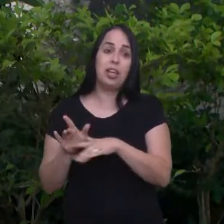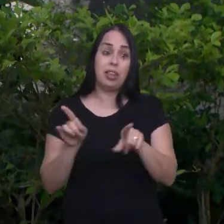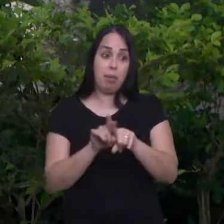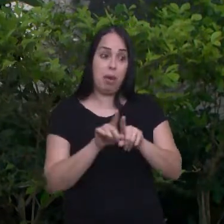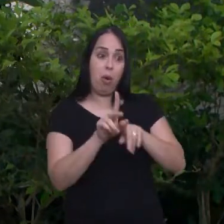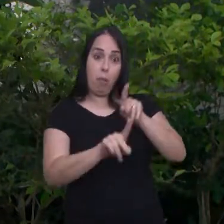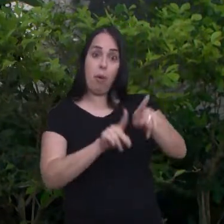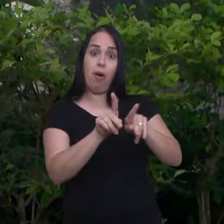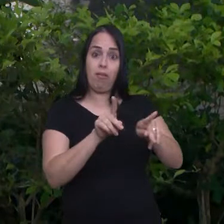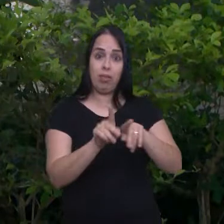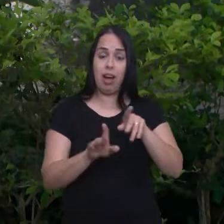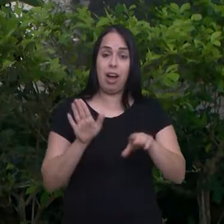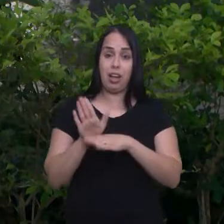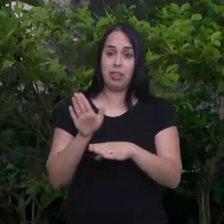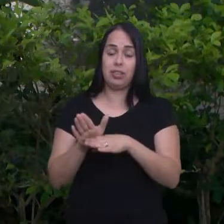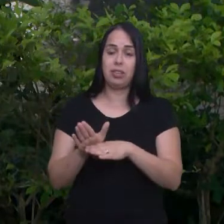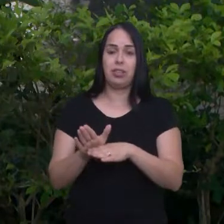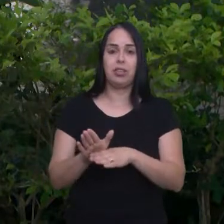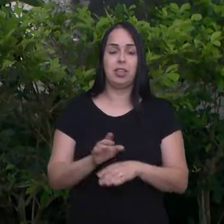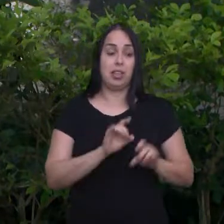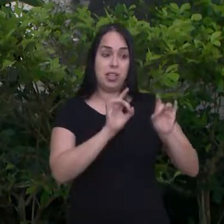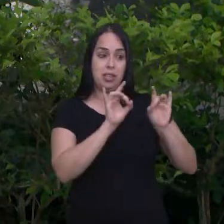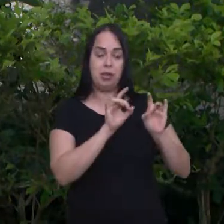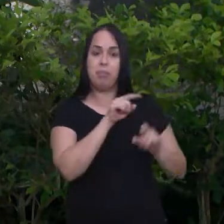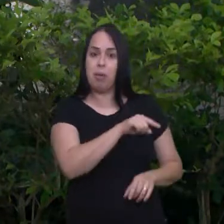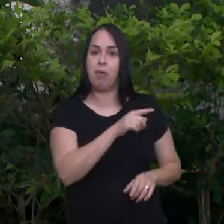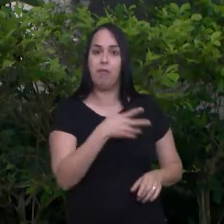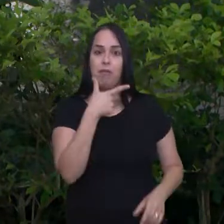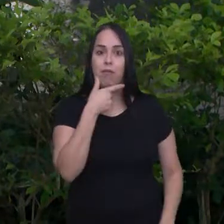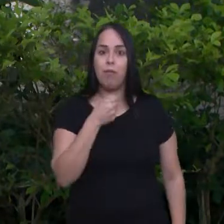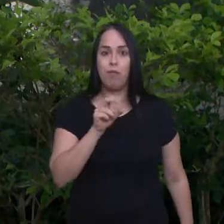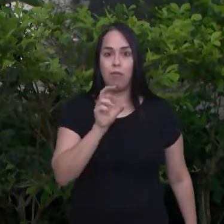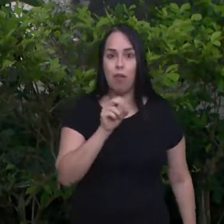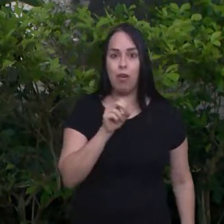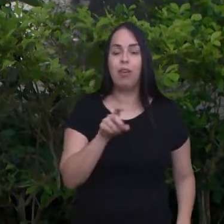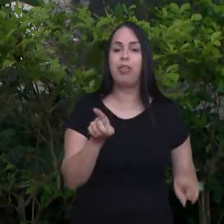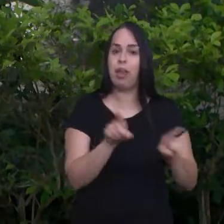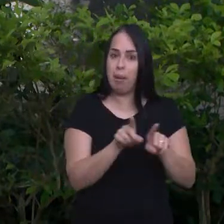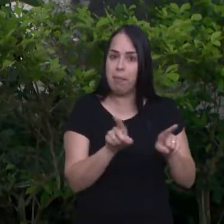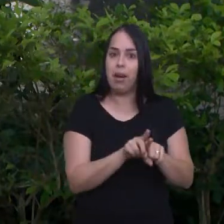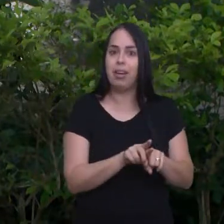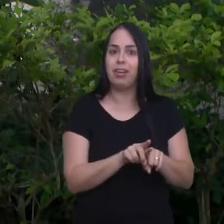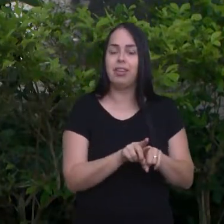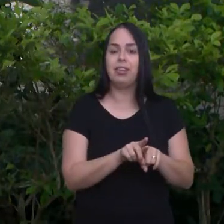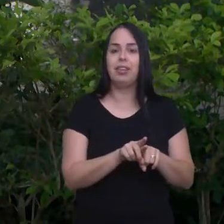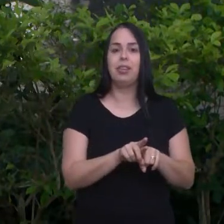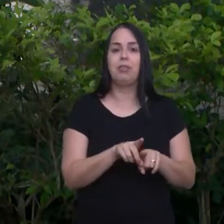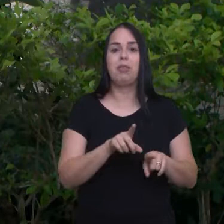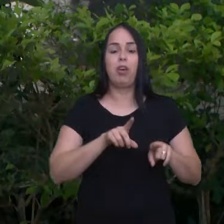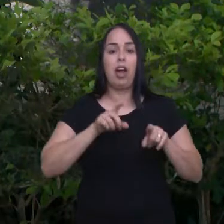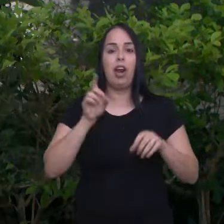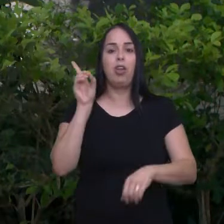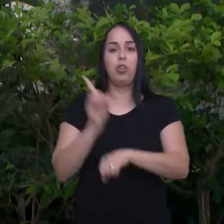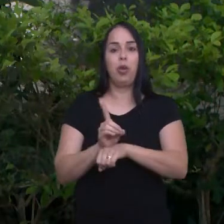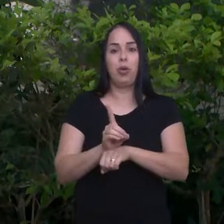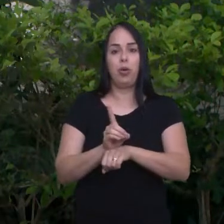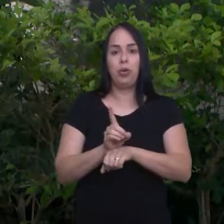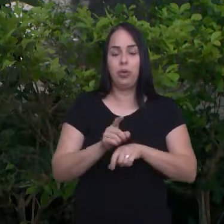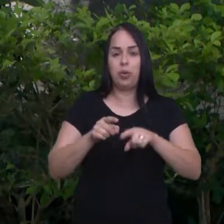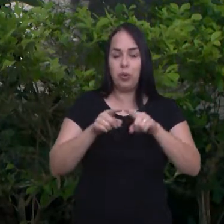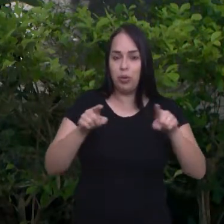população, em especial do meu avô. Meu avô era proprietário da Vila Nossa Senhora do